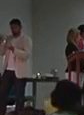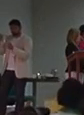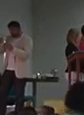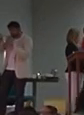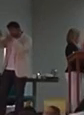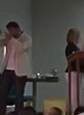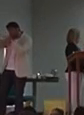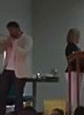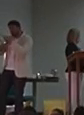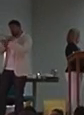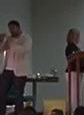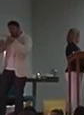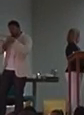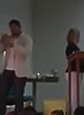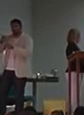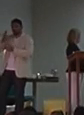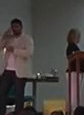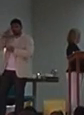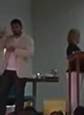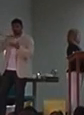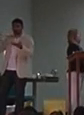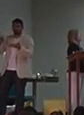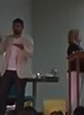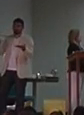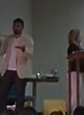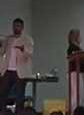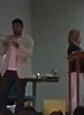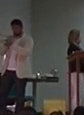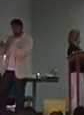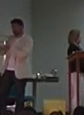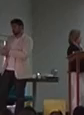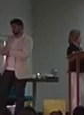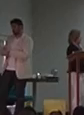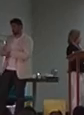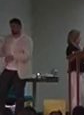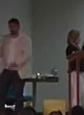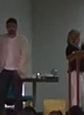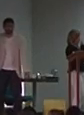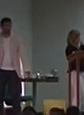pena de abandonar a gestão. Essa é a minha pergunta que eu gostaria de fazer.